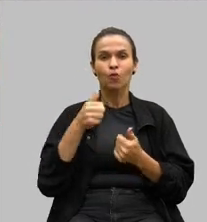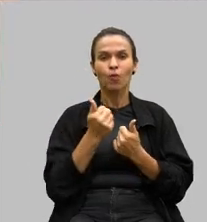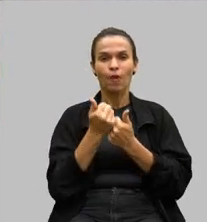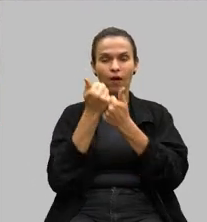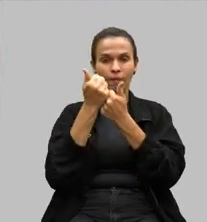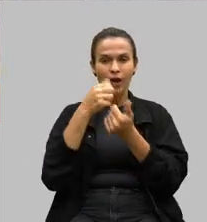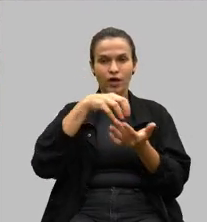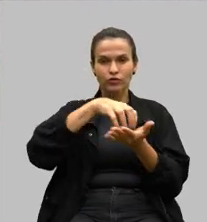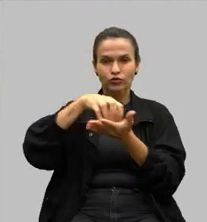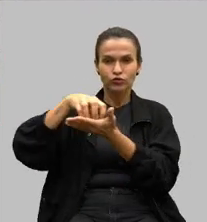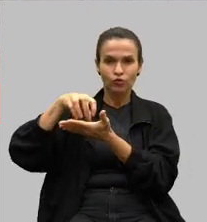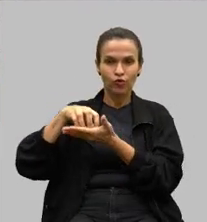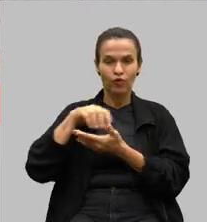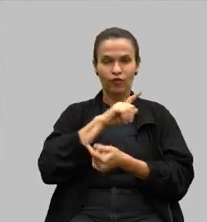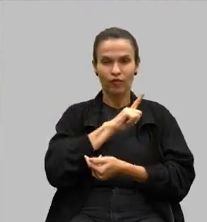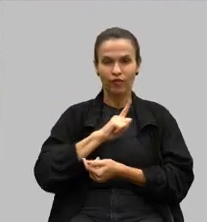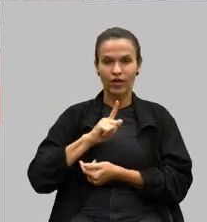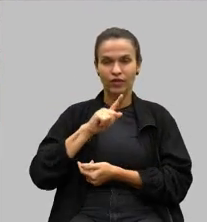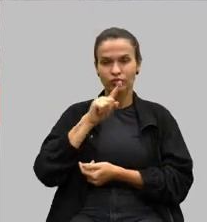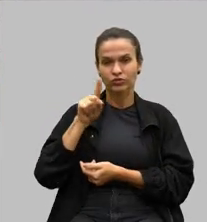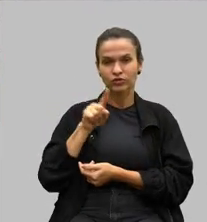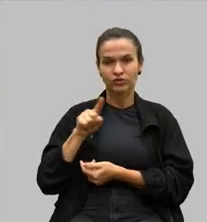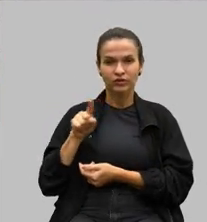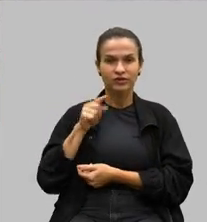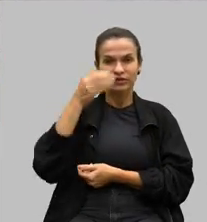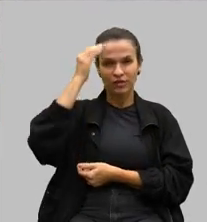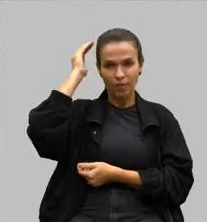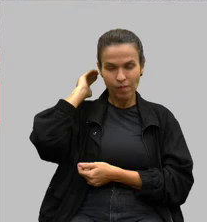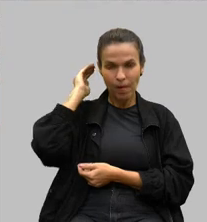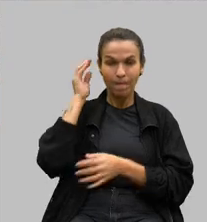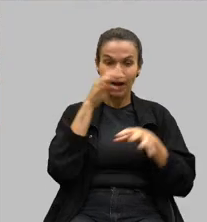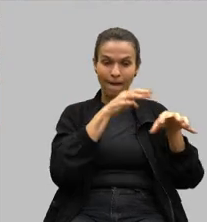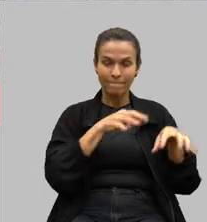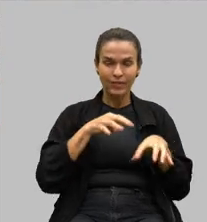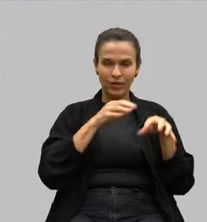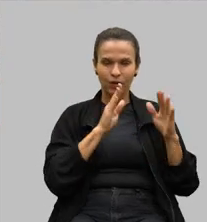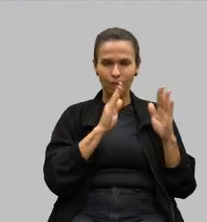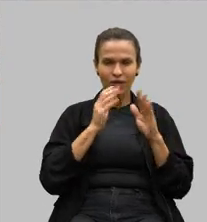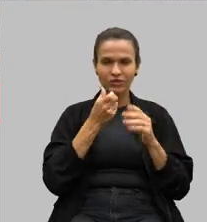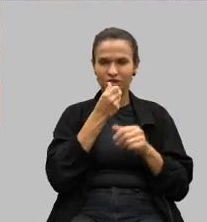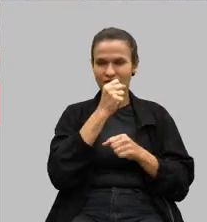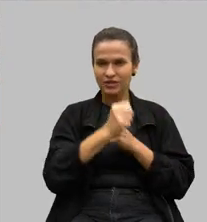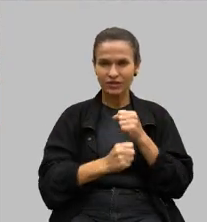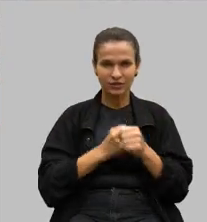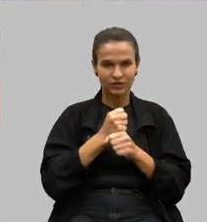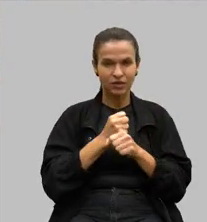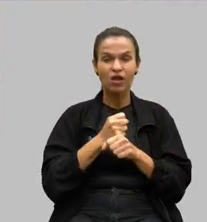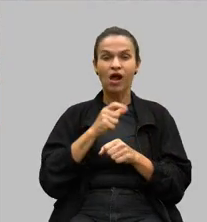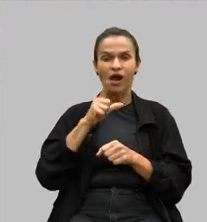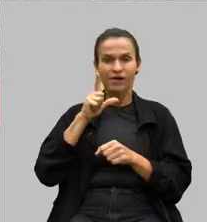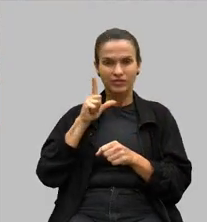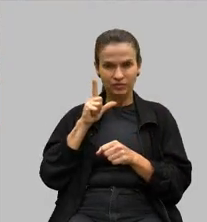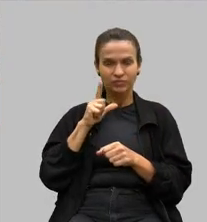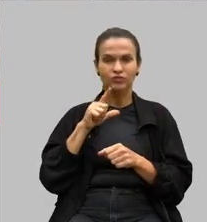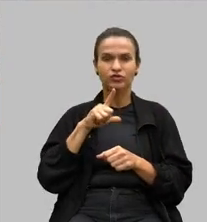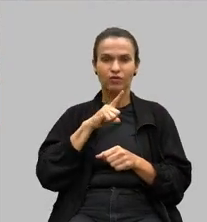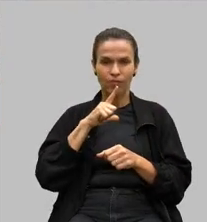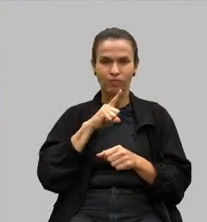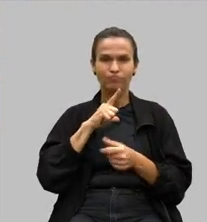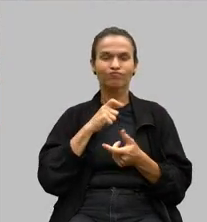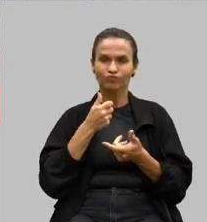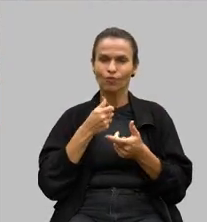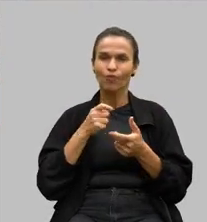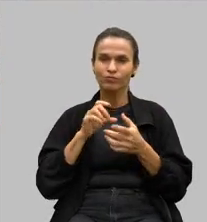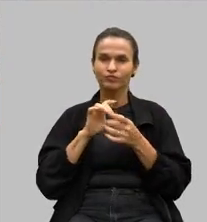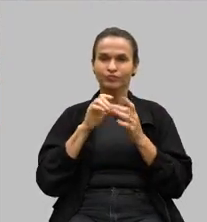dos órgãos do governo Zema para minerar por 6 anos que antes disso Miner por termo de ajustamento de Conduta que